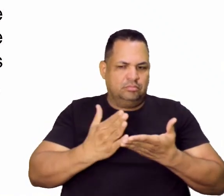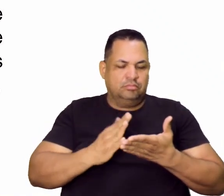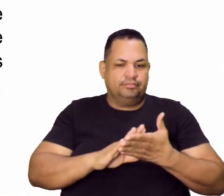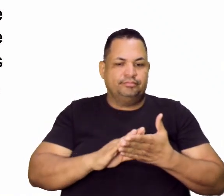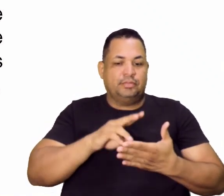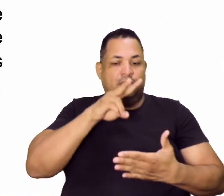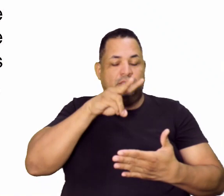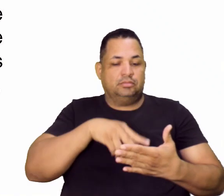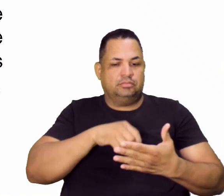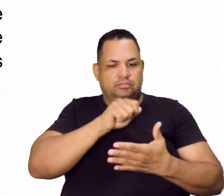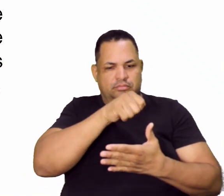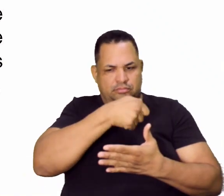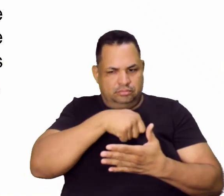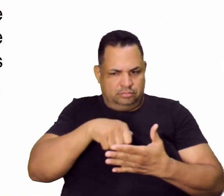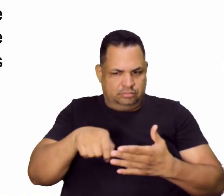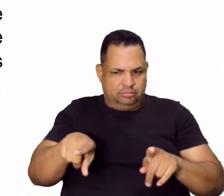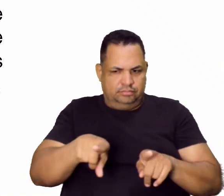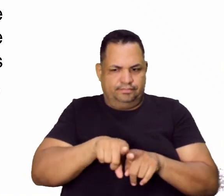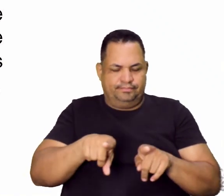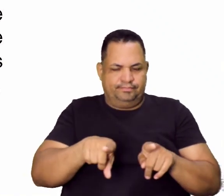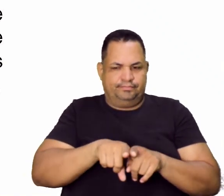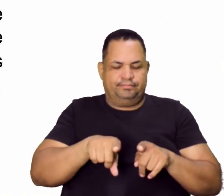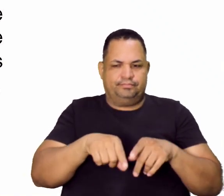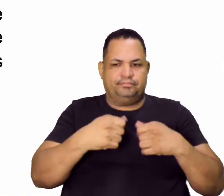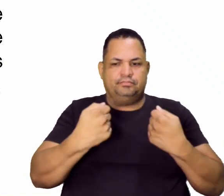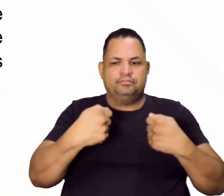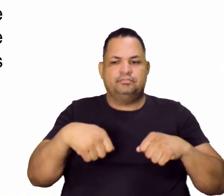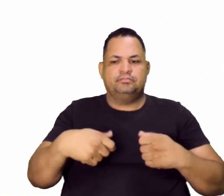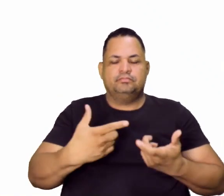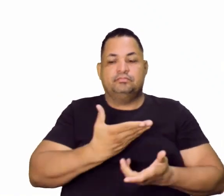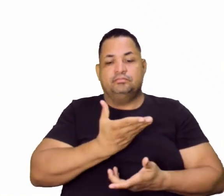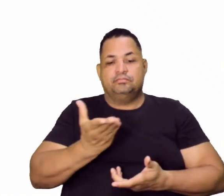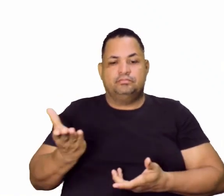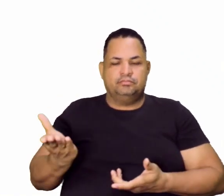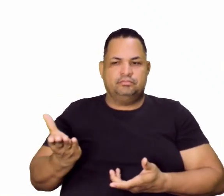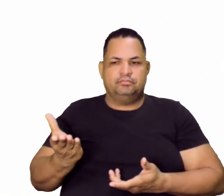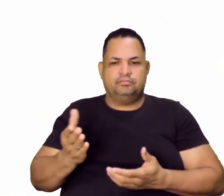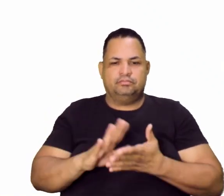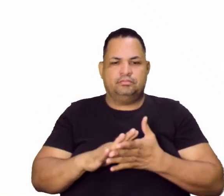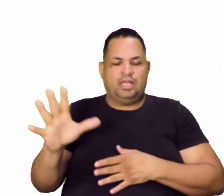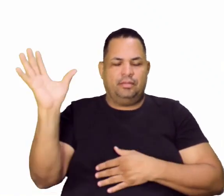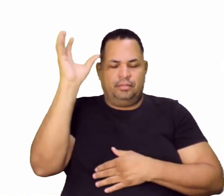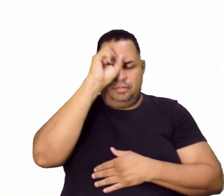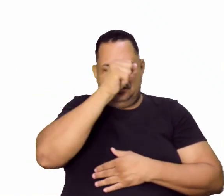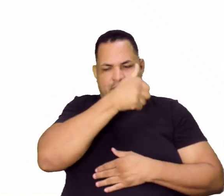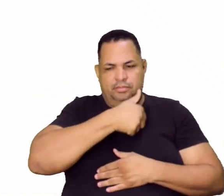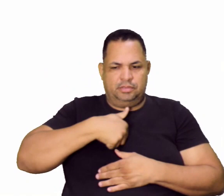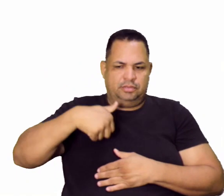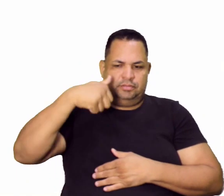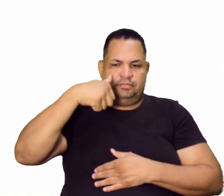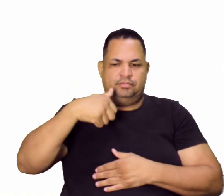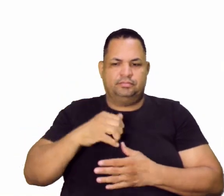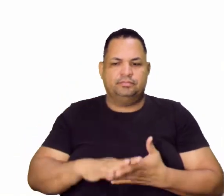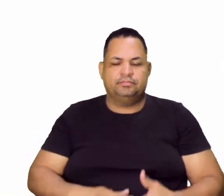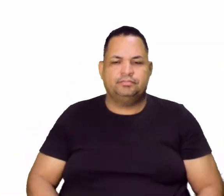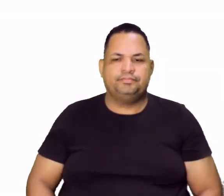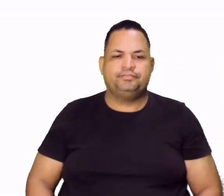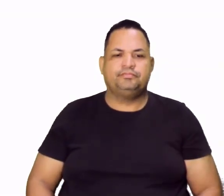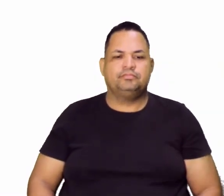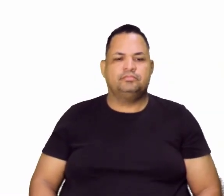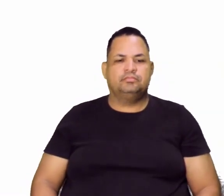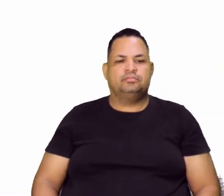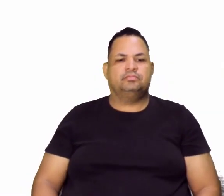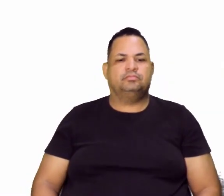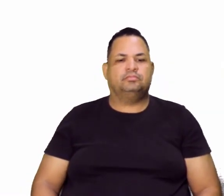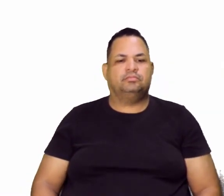só leia, mas escreva, para que vocês possam fixar melhor. Pronto, uma questão